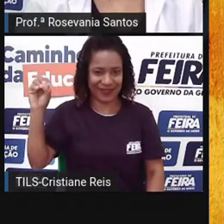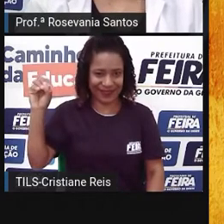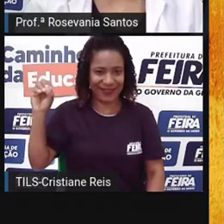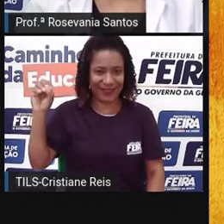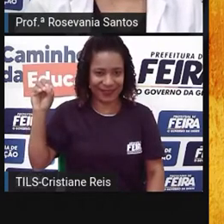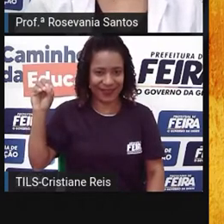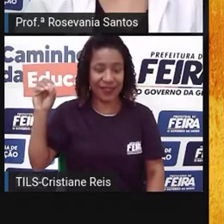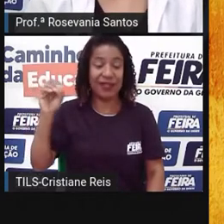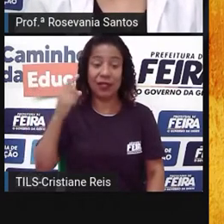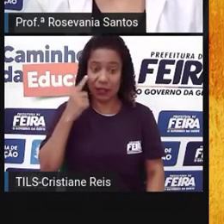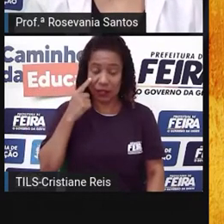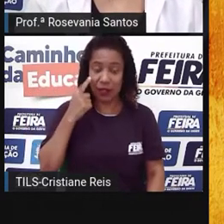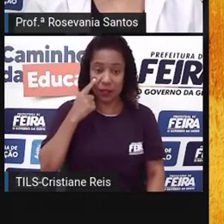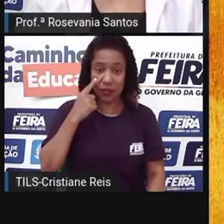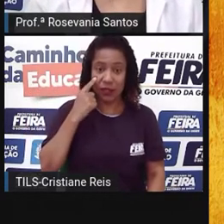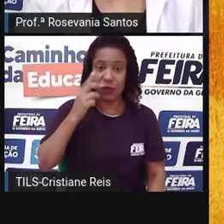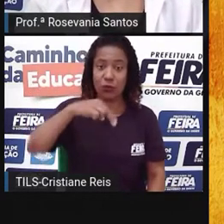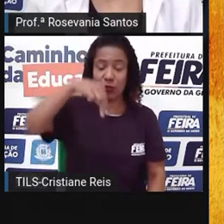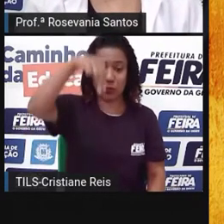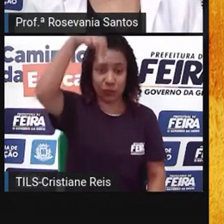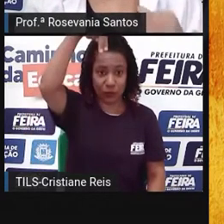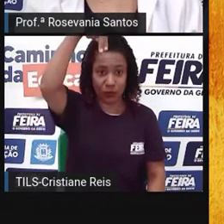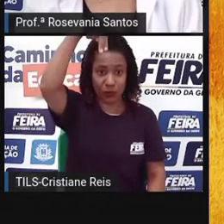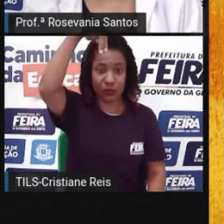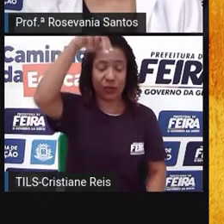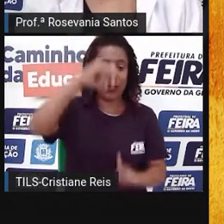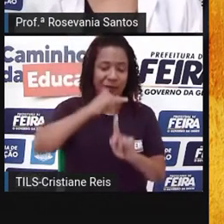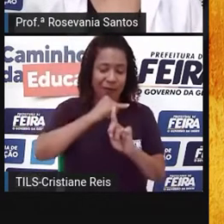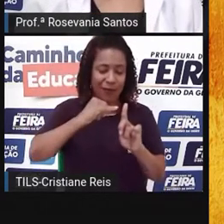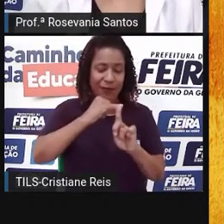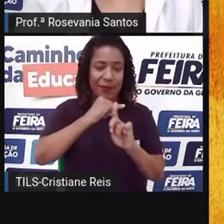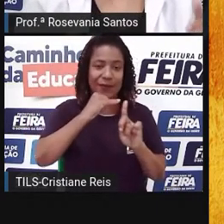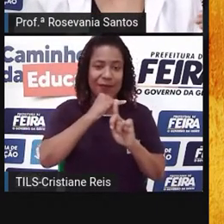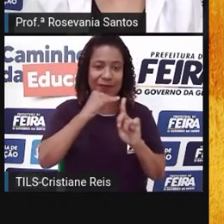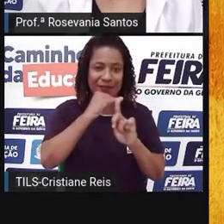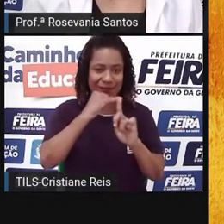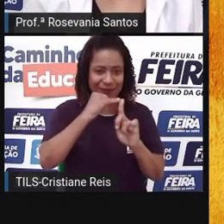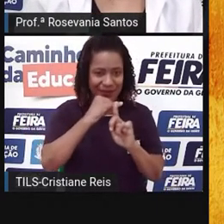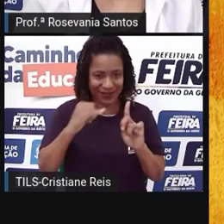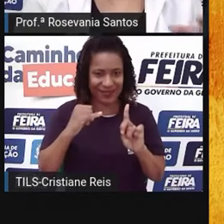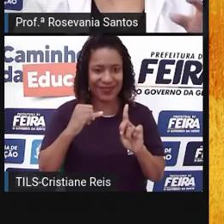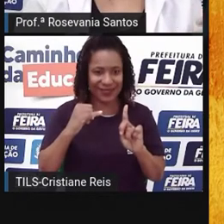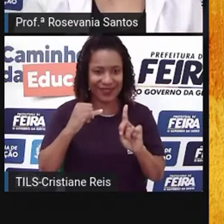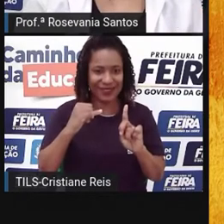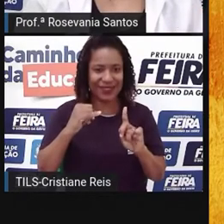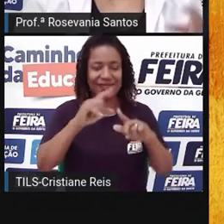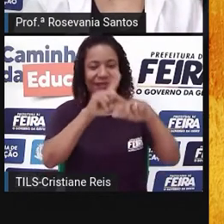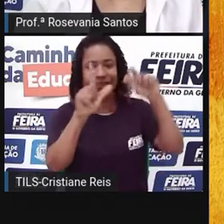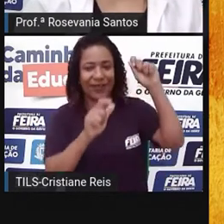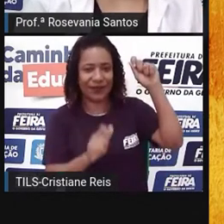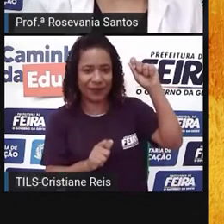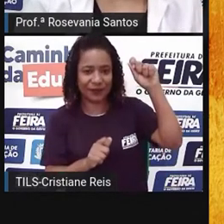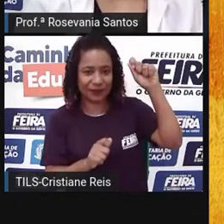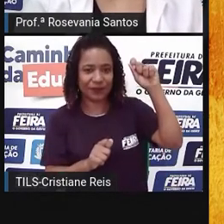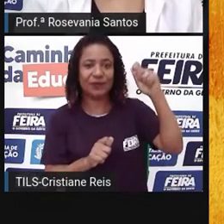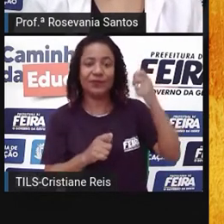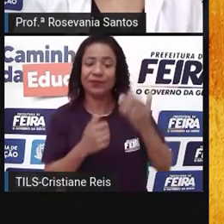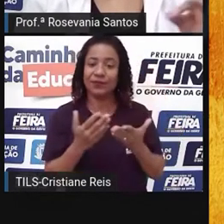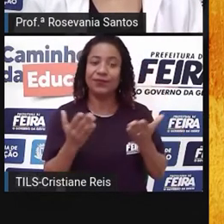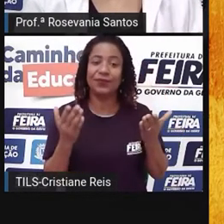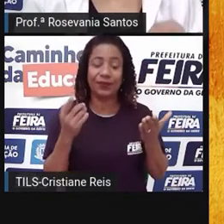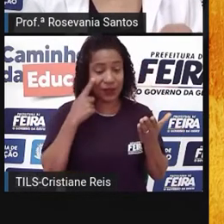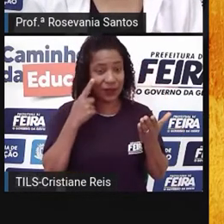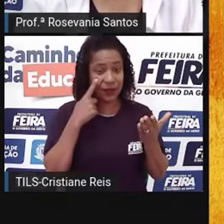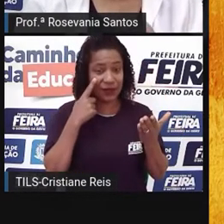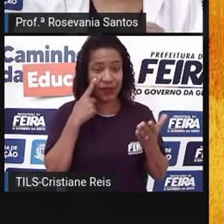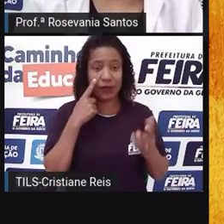hemisfério norte, e aí eu pegar a porção oriental, e aqui hemisfério norte, a porção ocidental, eu